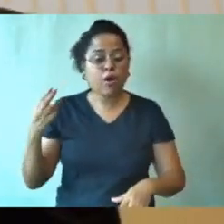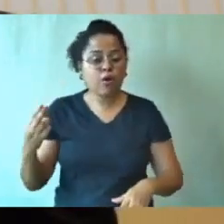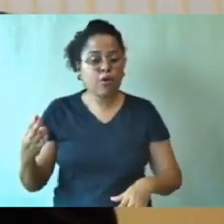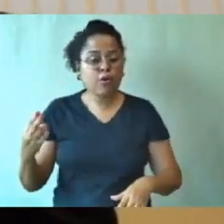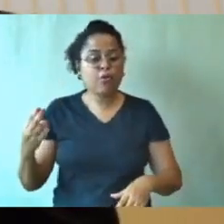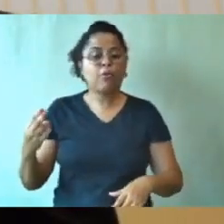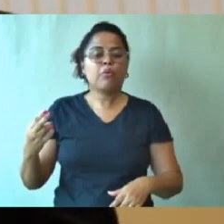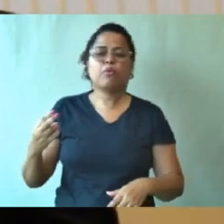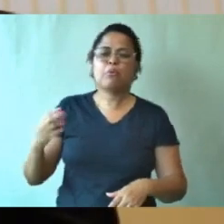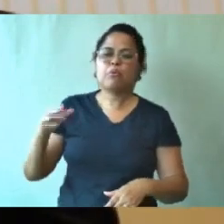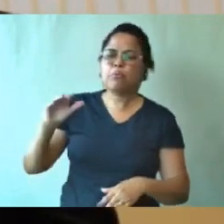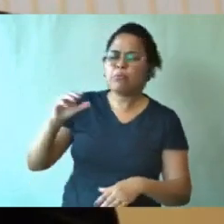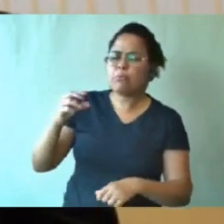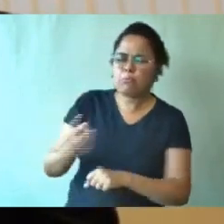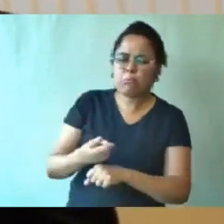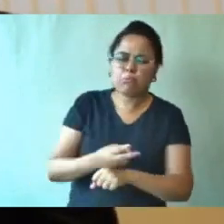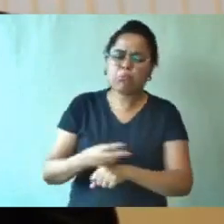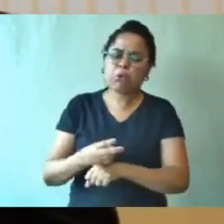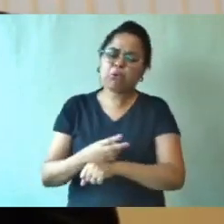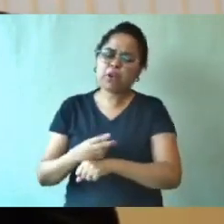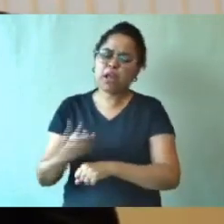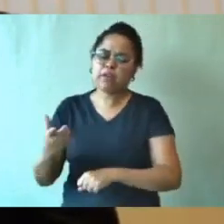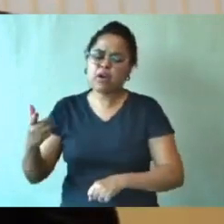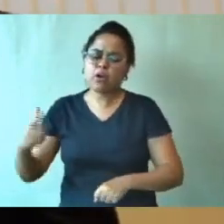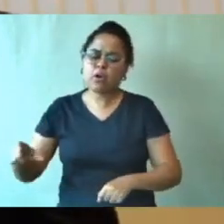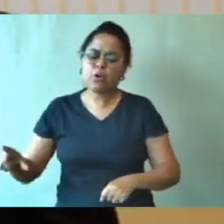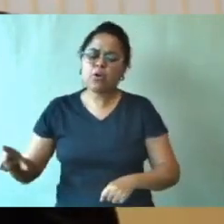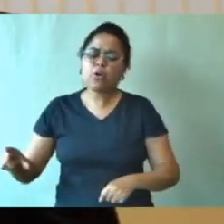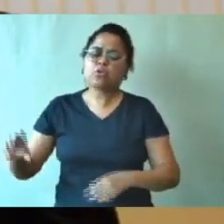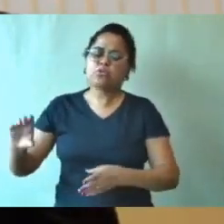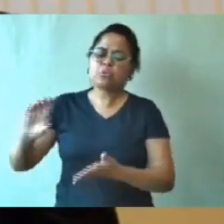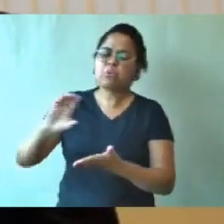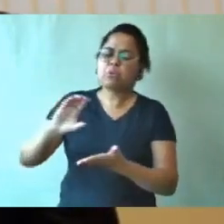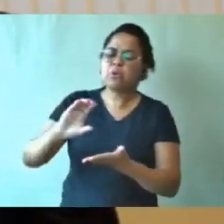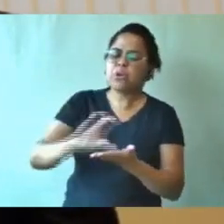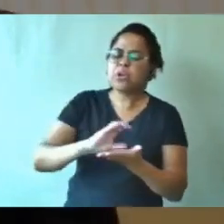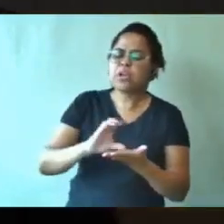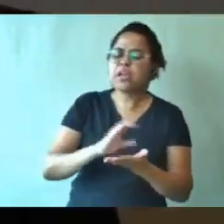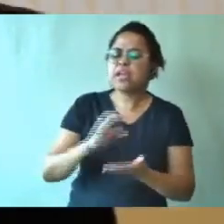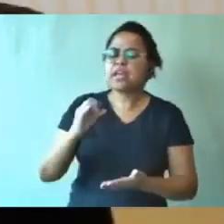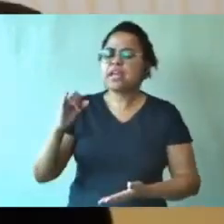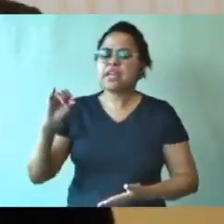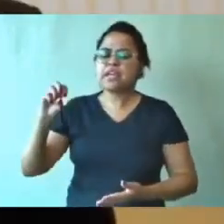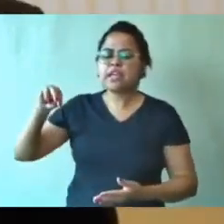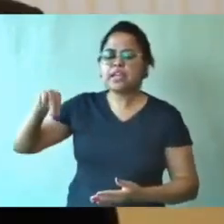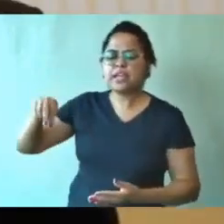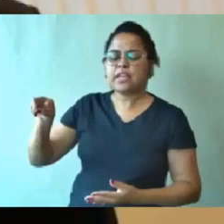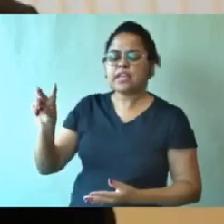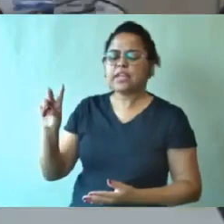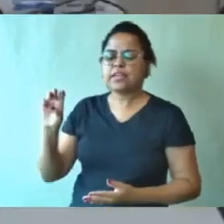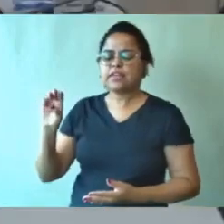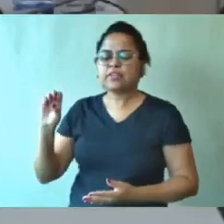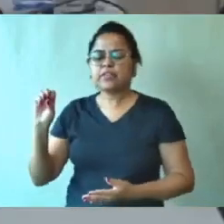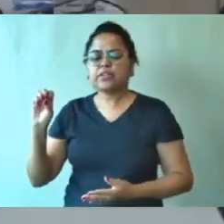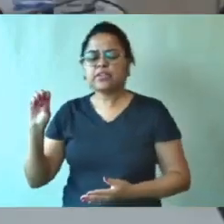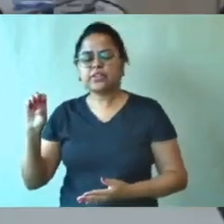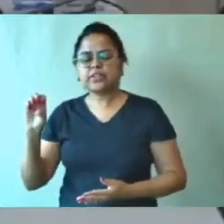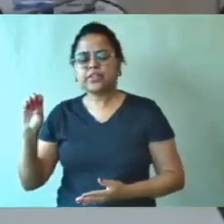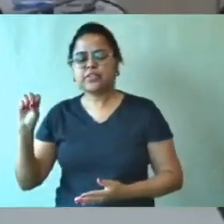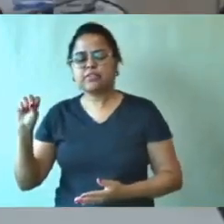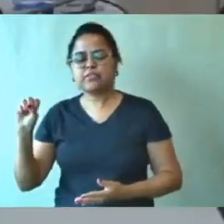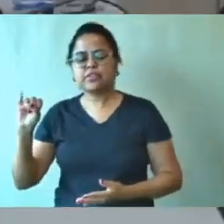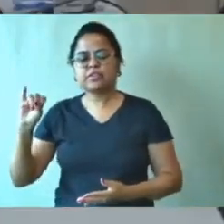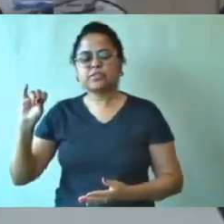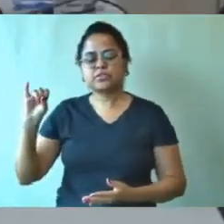investidor. Então, como... A Torres era quantos por cento mesmo, senhor Lessa? Qual que você perguntou? A Torres, ela